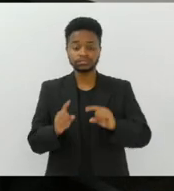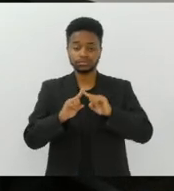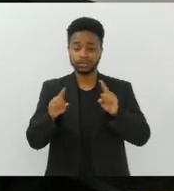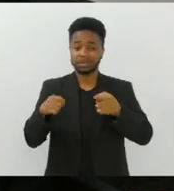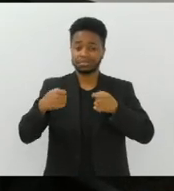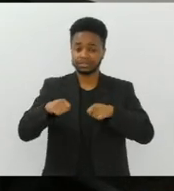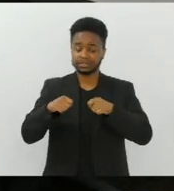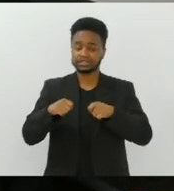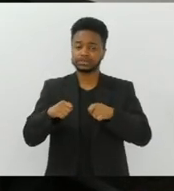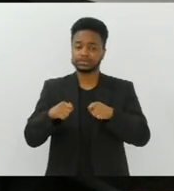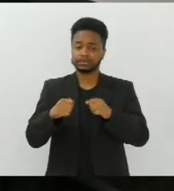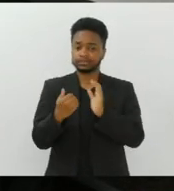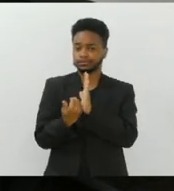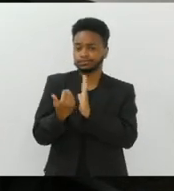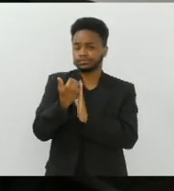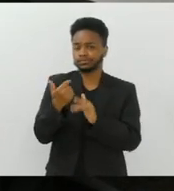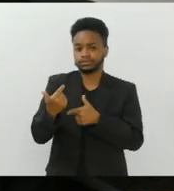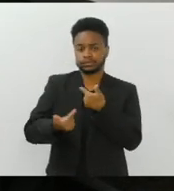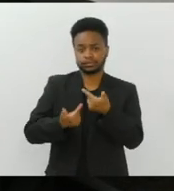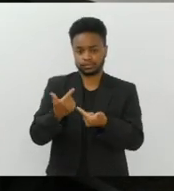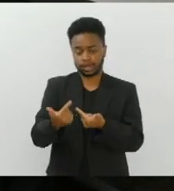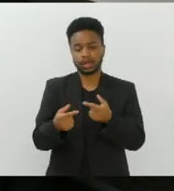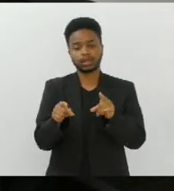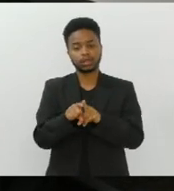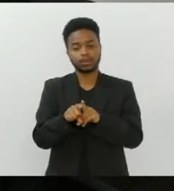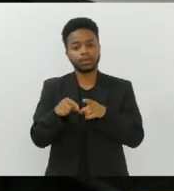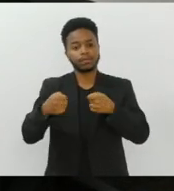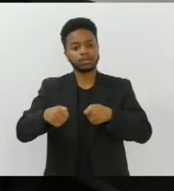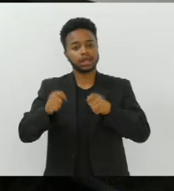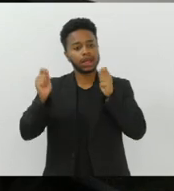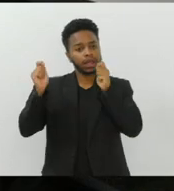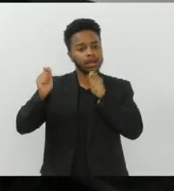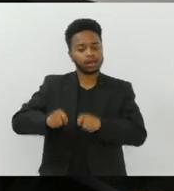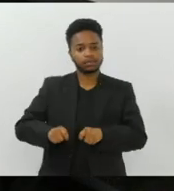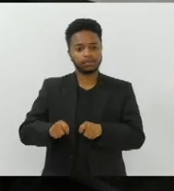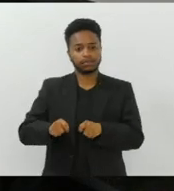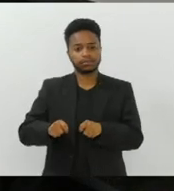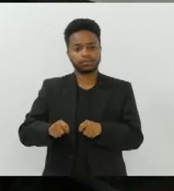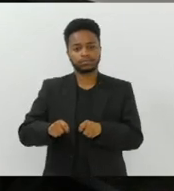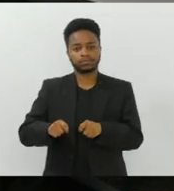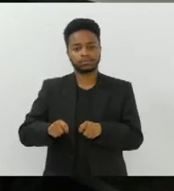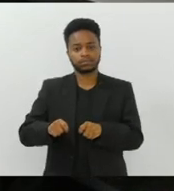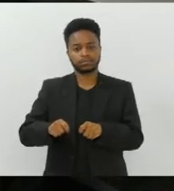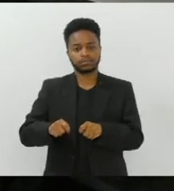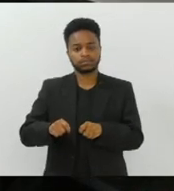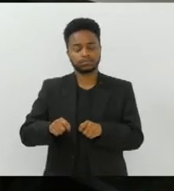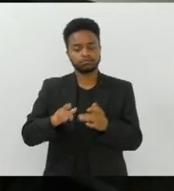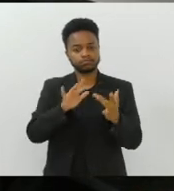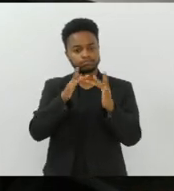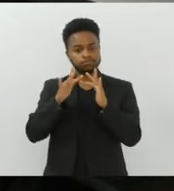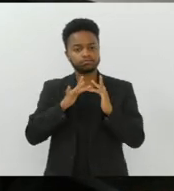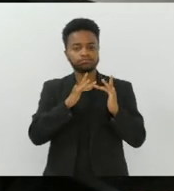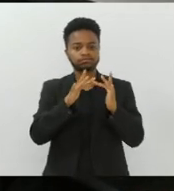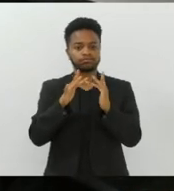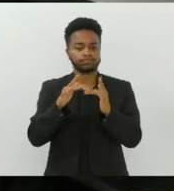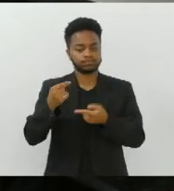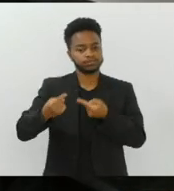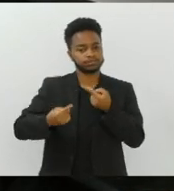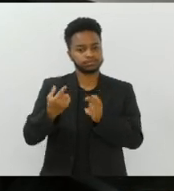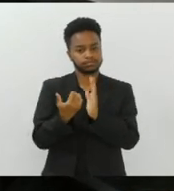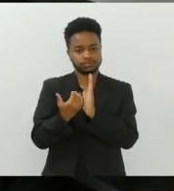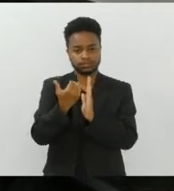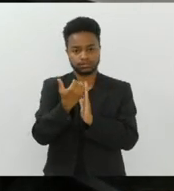certa energia política e uma capacidade de articulação